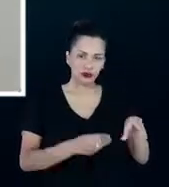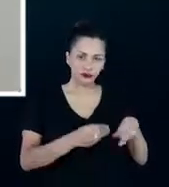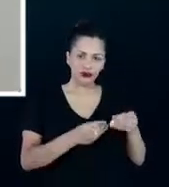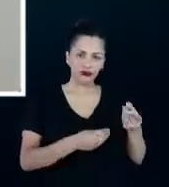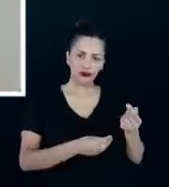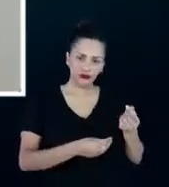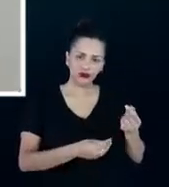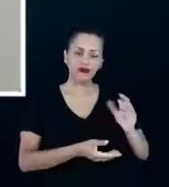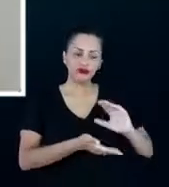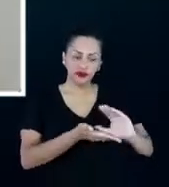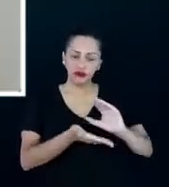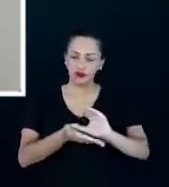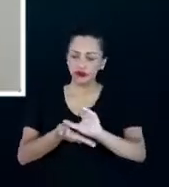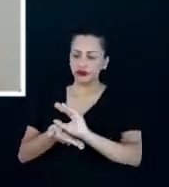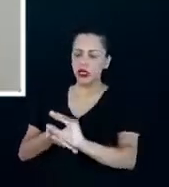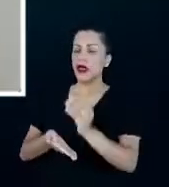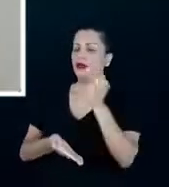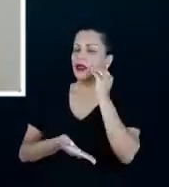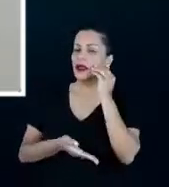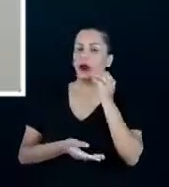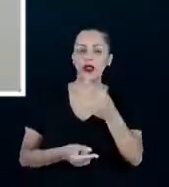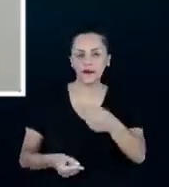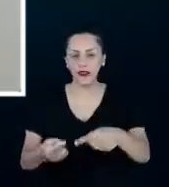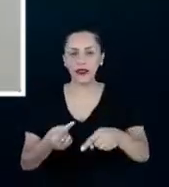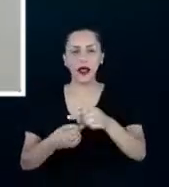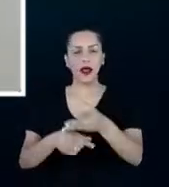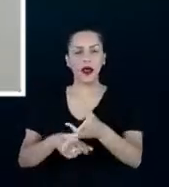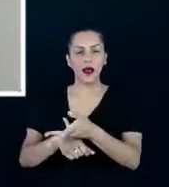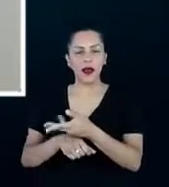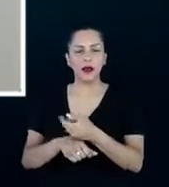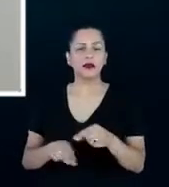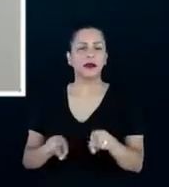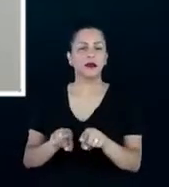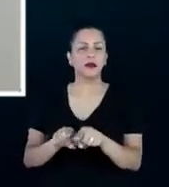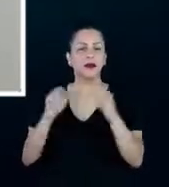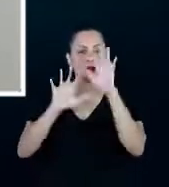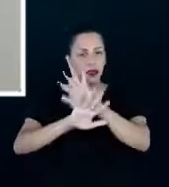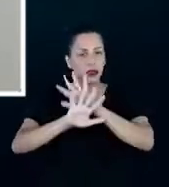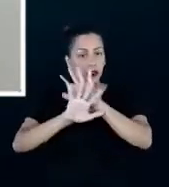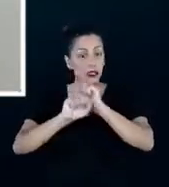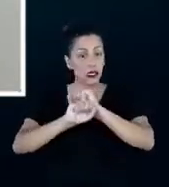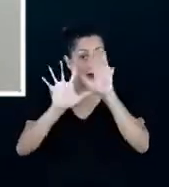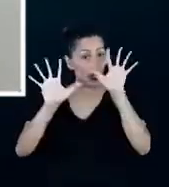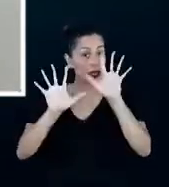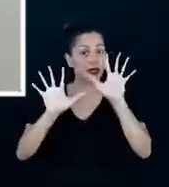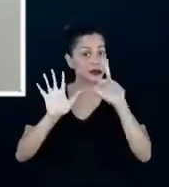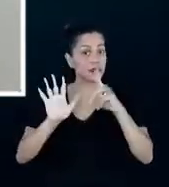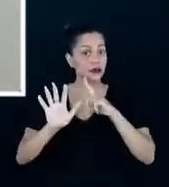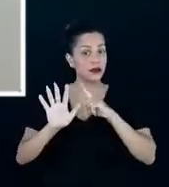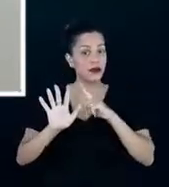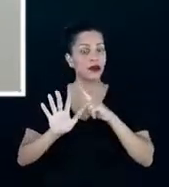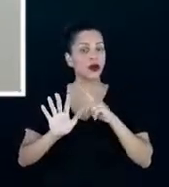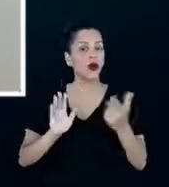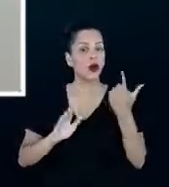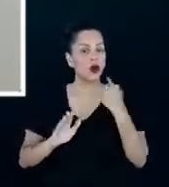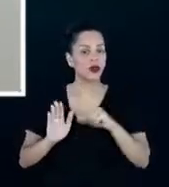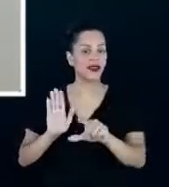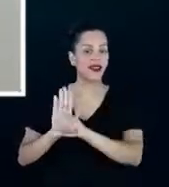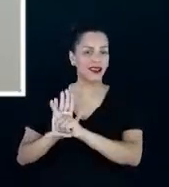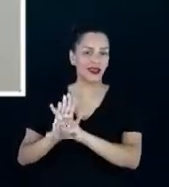para os encargos setoriais. Então, a gente conseguiu, né, com a Lei 14.120 também, tirar os subsídios das